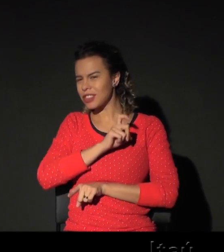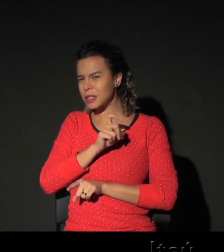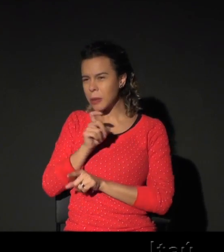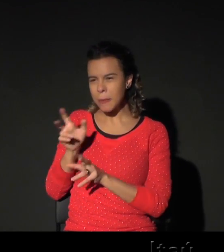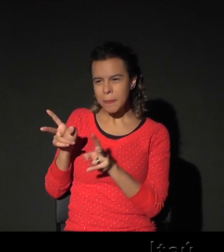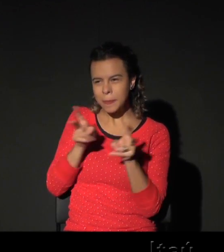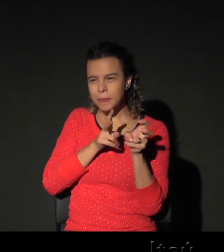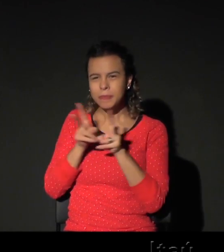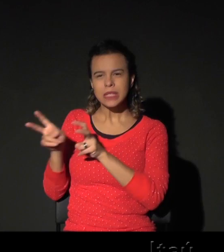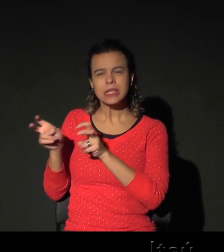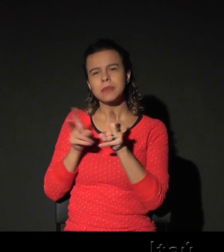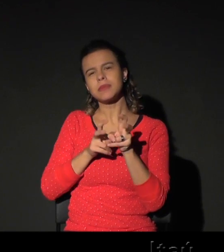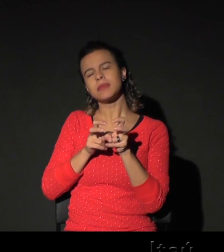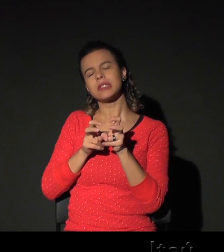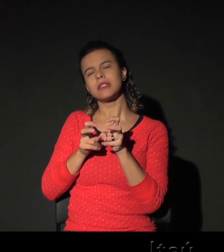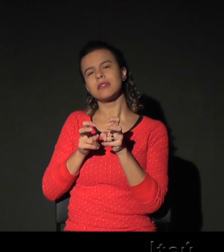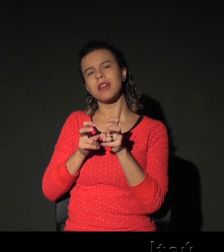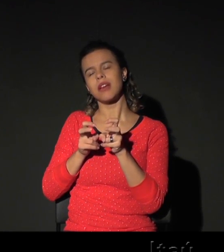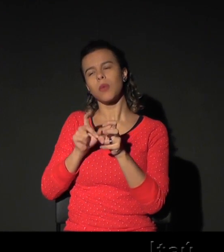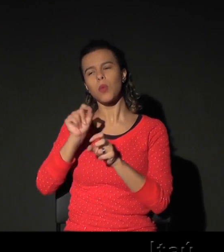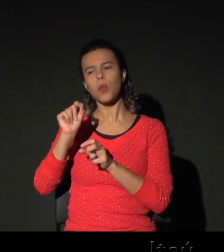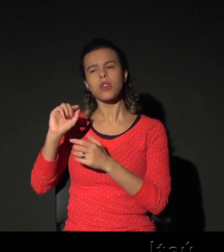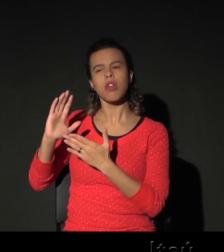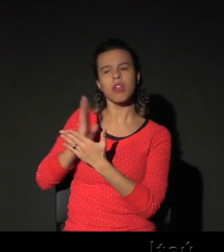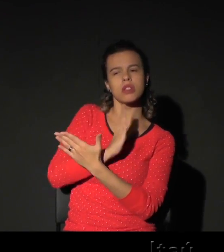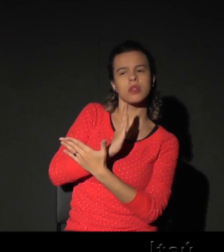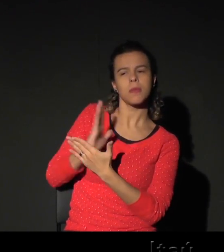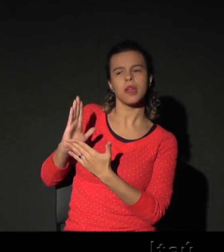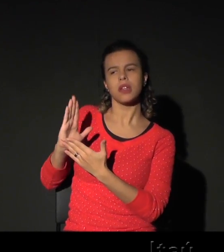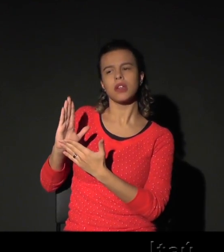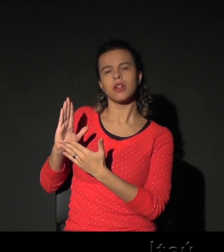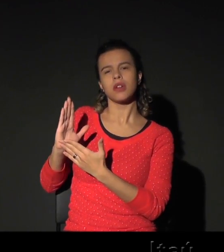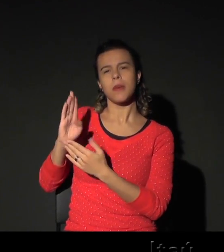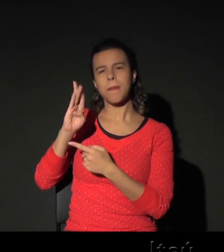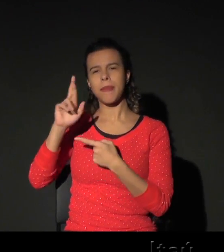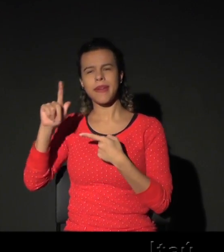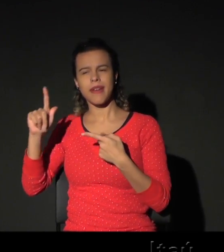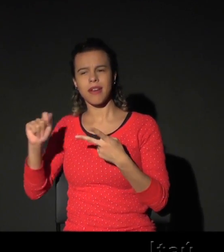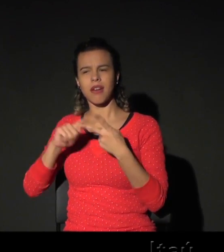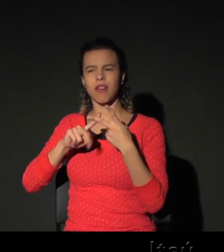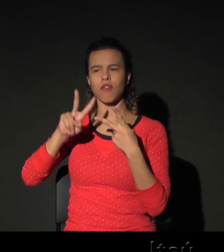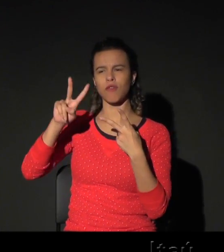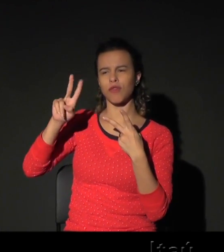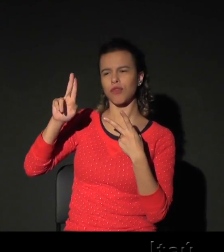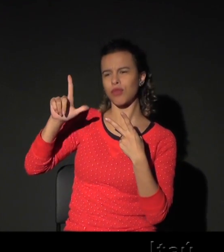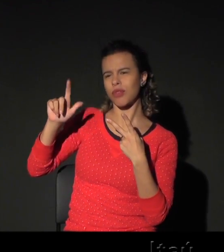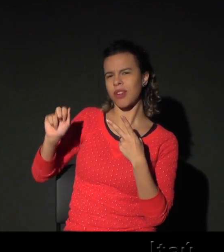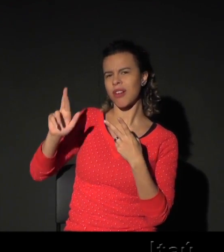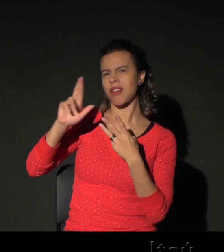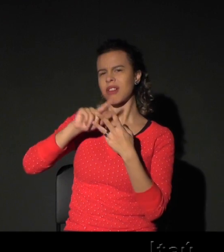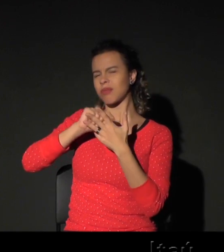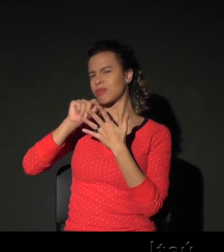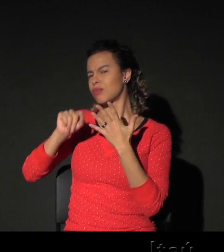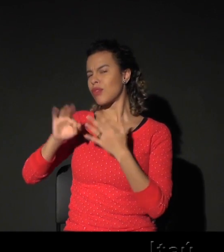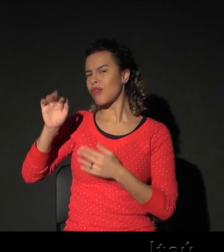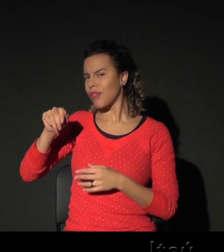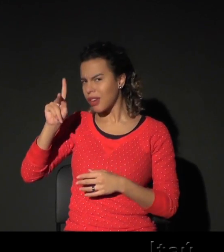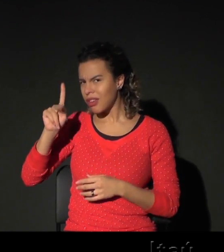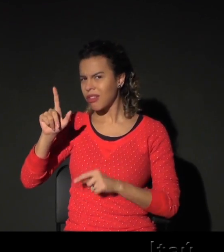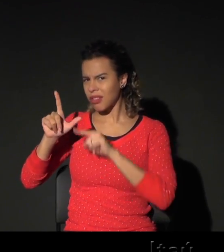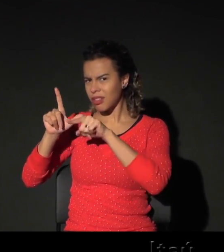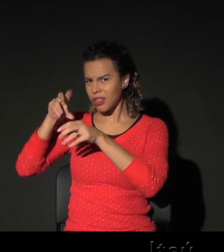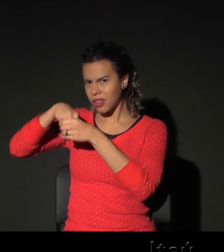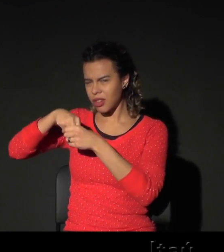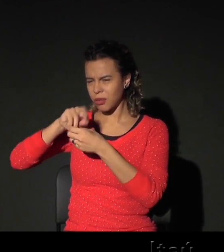eh eh eh situar o kit o brega a vulgaridade né o funk como algo eh